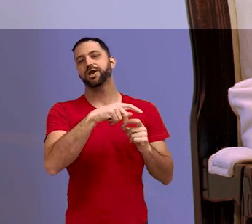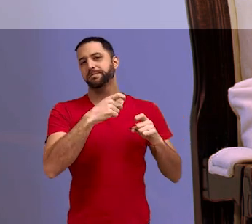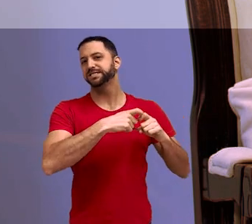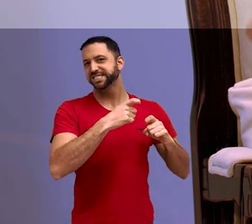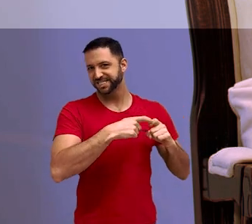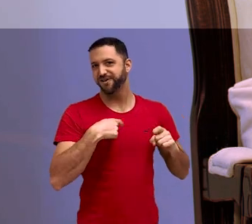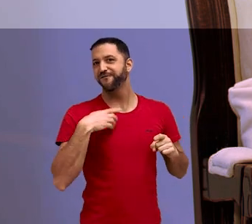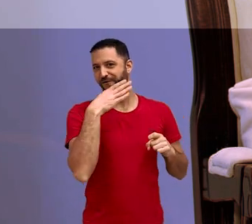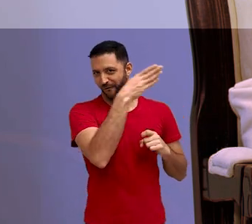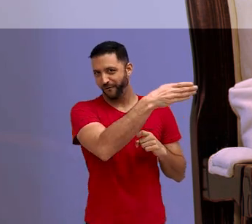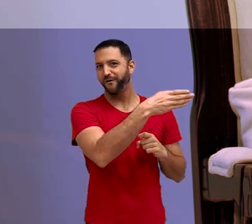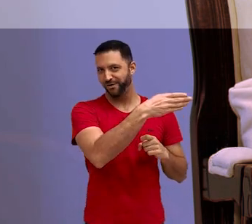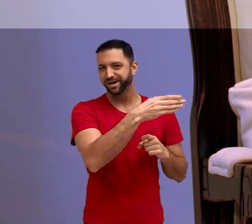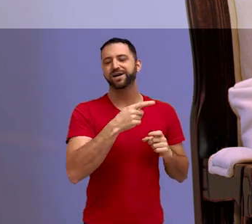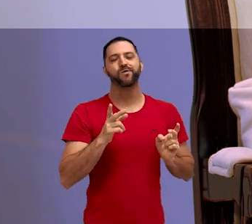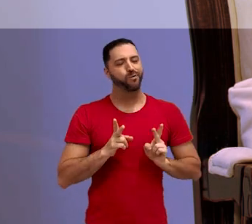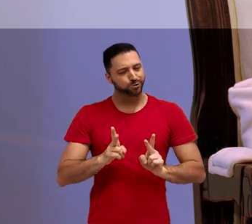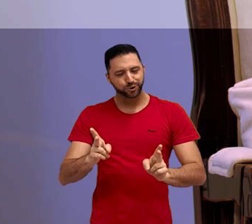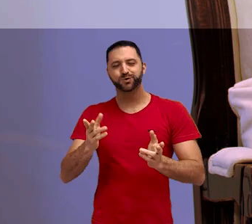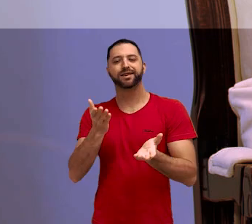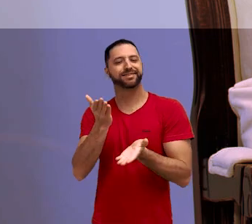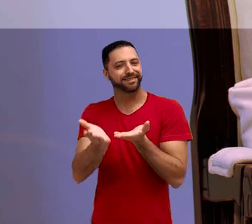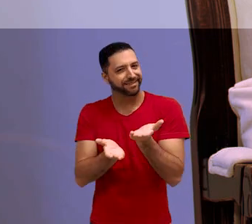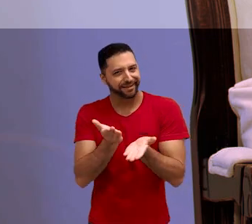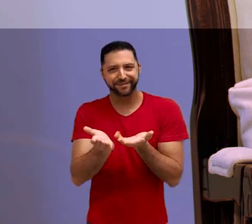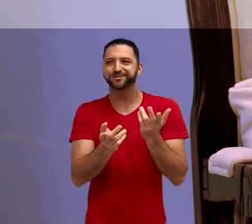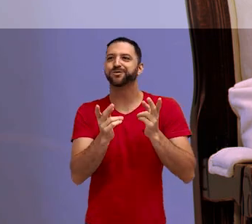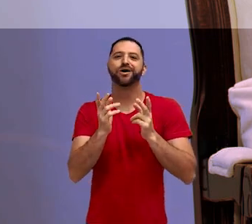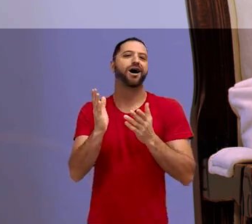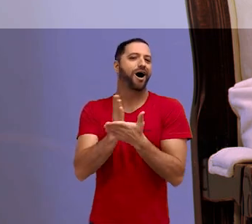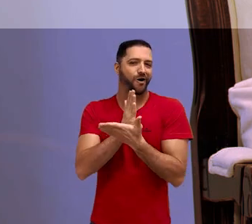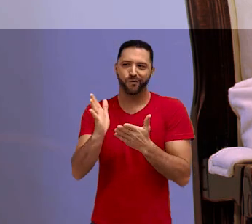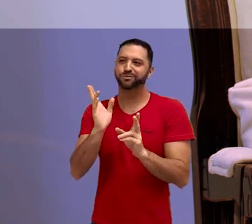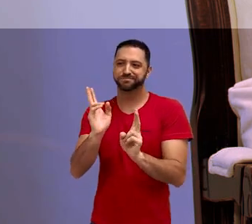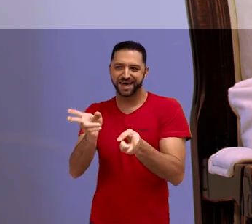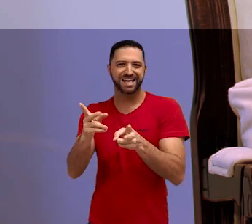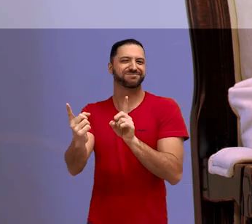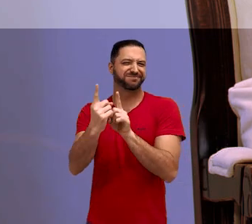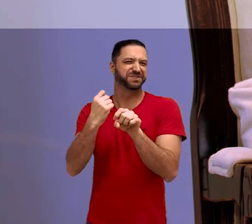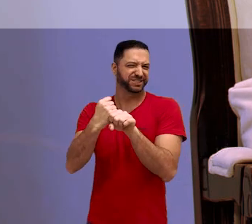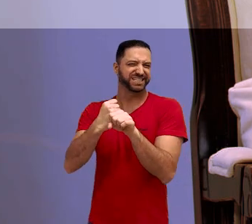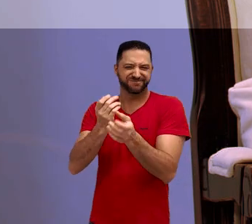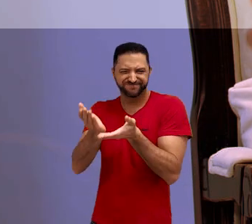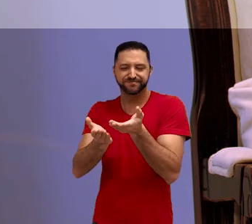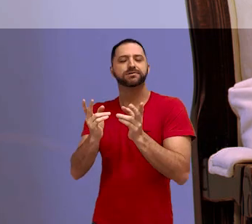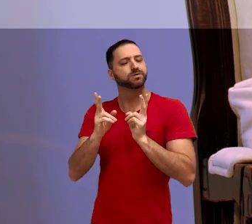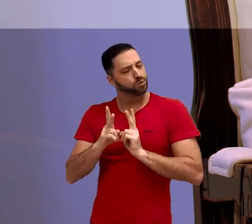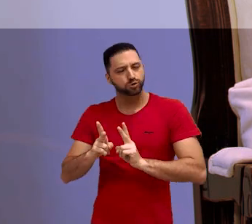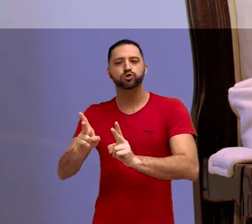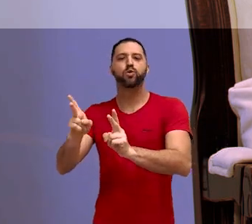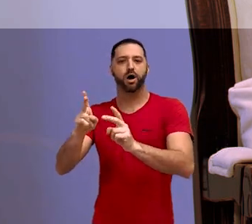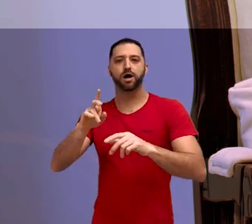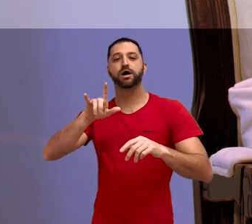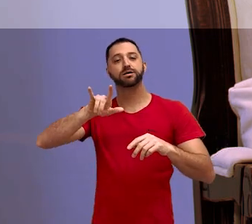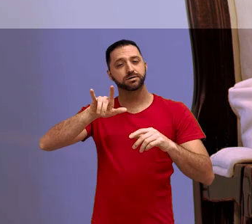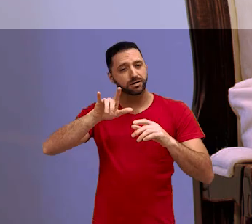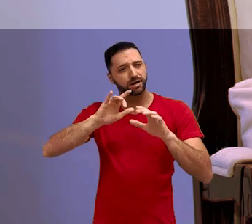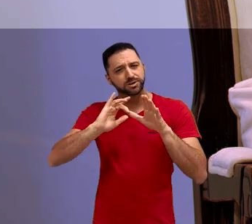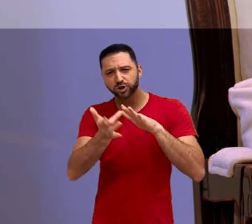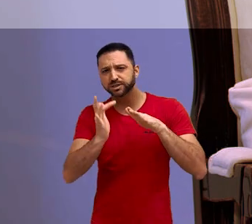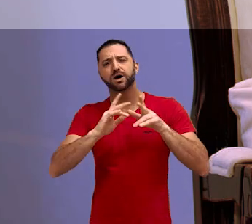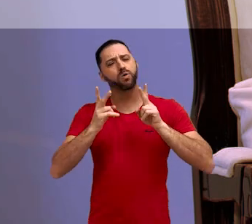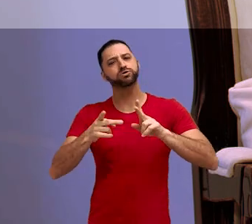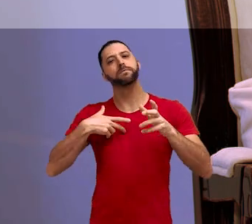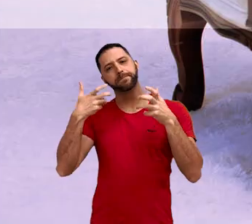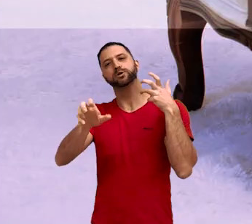Vou continuar atendendo, vou continuar, pelo menos as pacientes que eu já cuido, vou continuar trazendo muito conteúdo para as